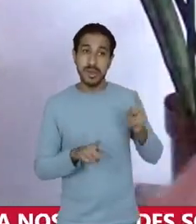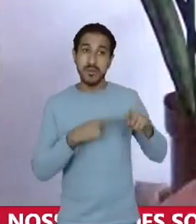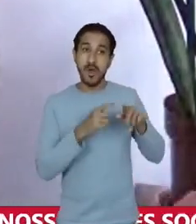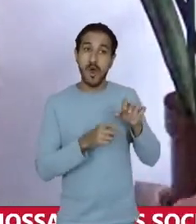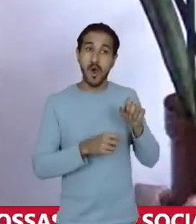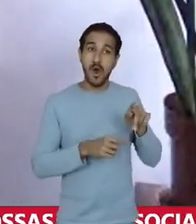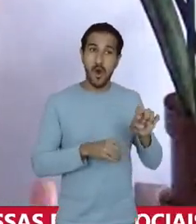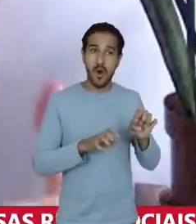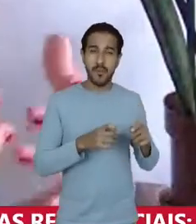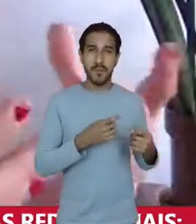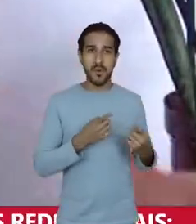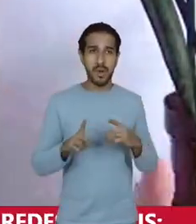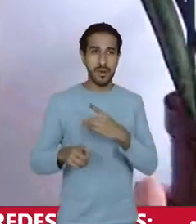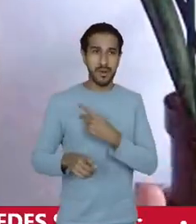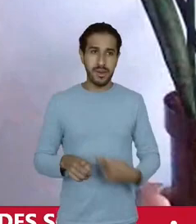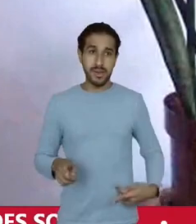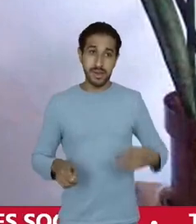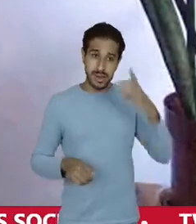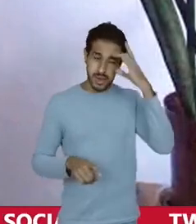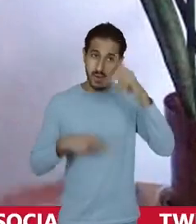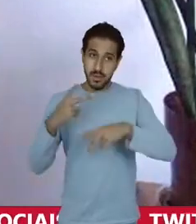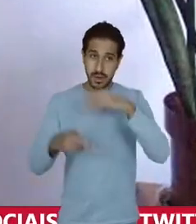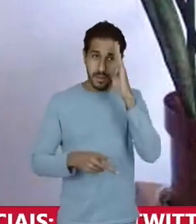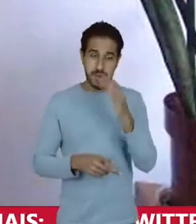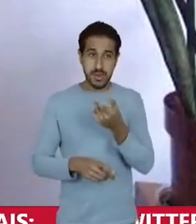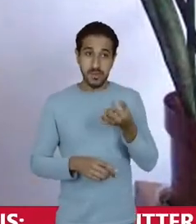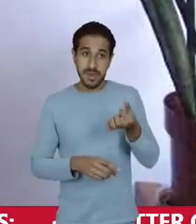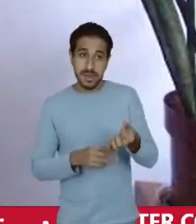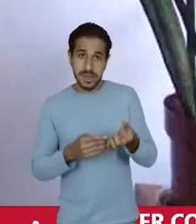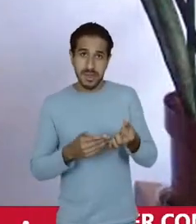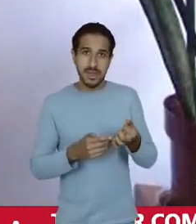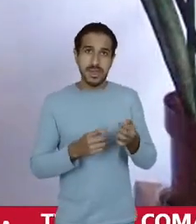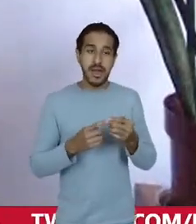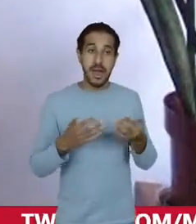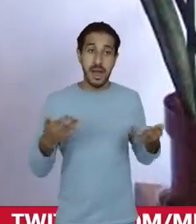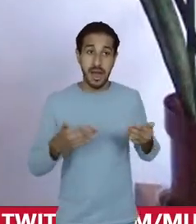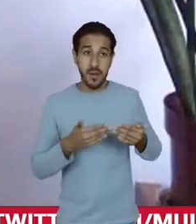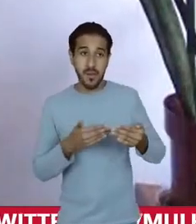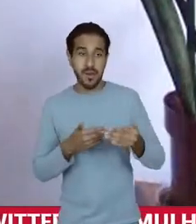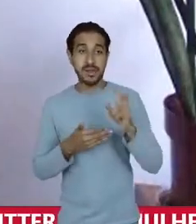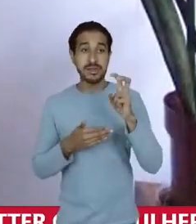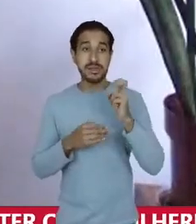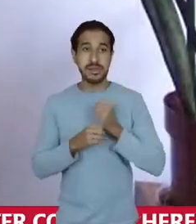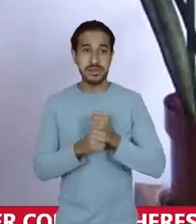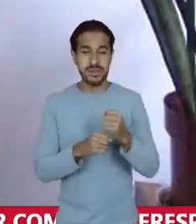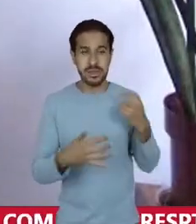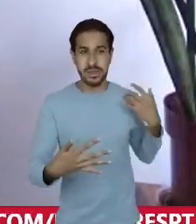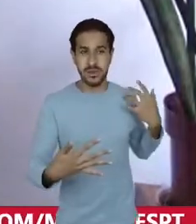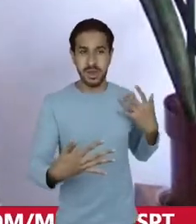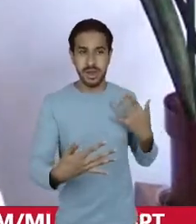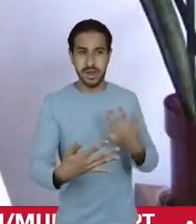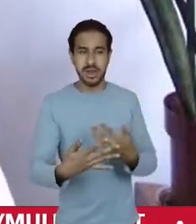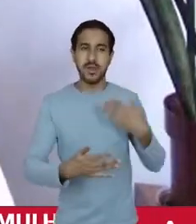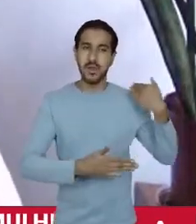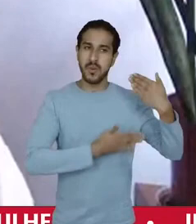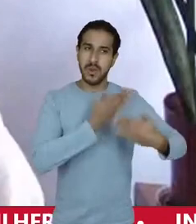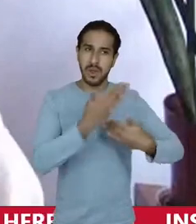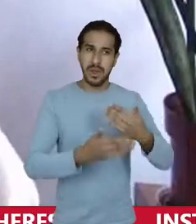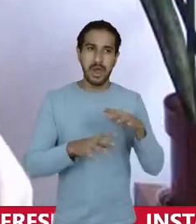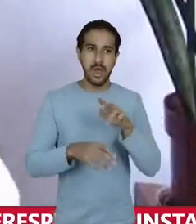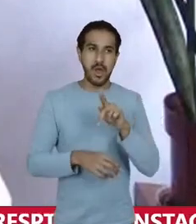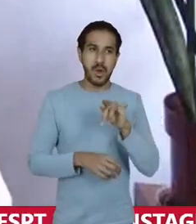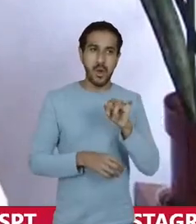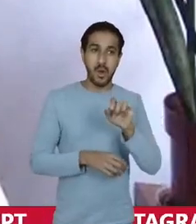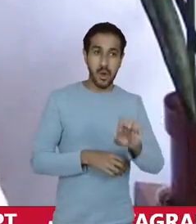golpe dado na presidenta Dilma, no povo brasileiro em 2016, ao ciclo que agora completa 5 anos desse processo de